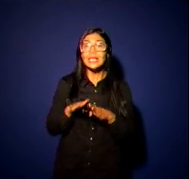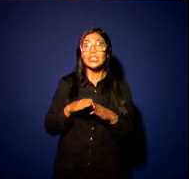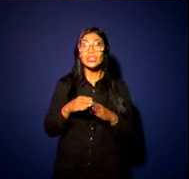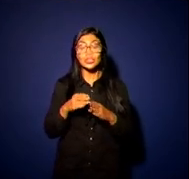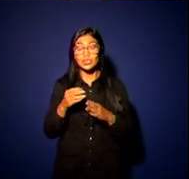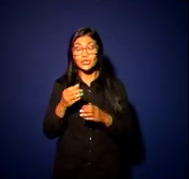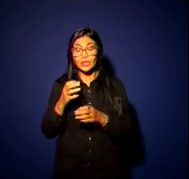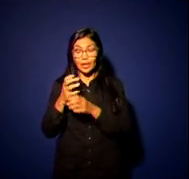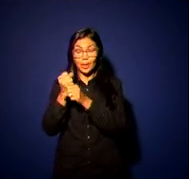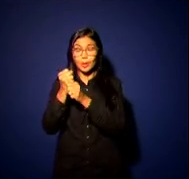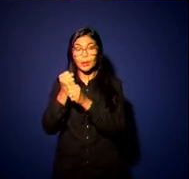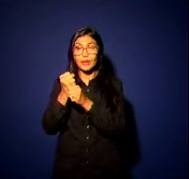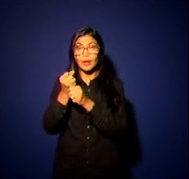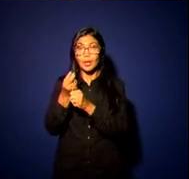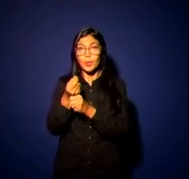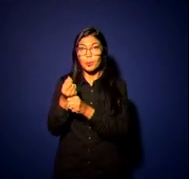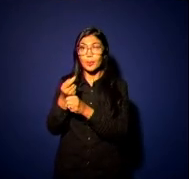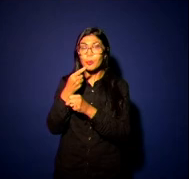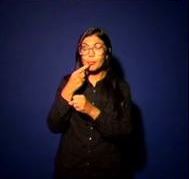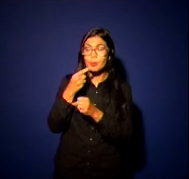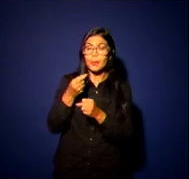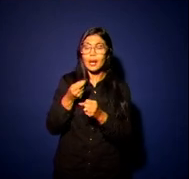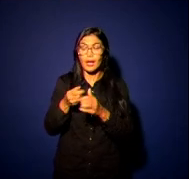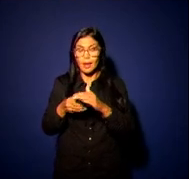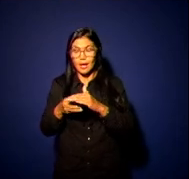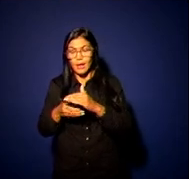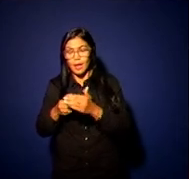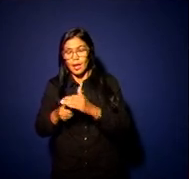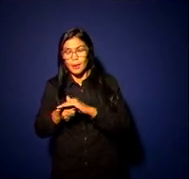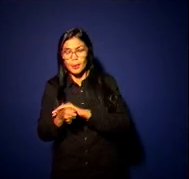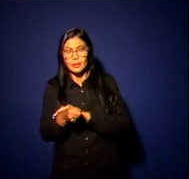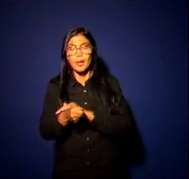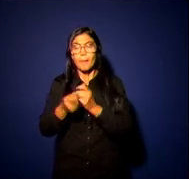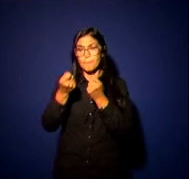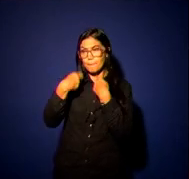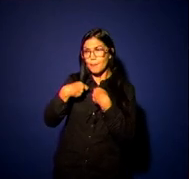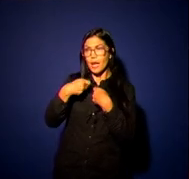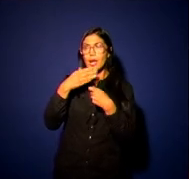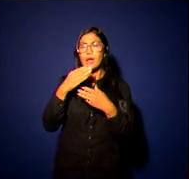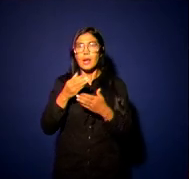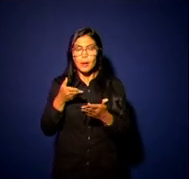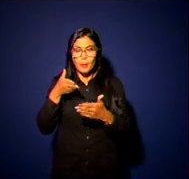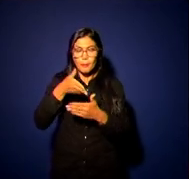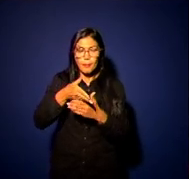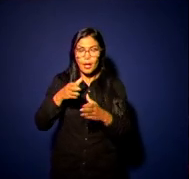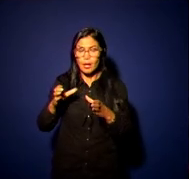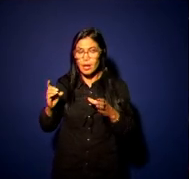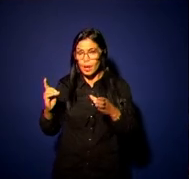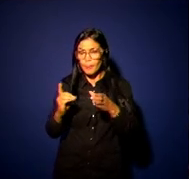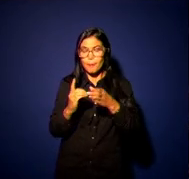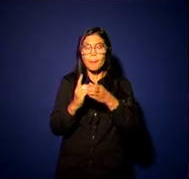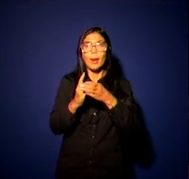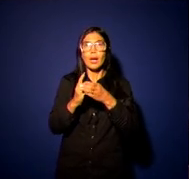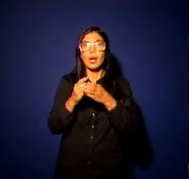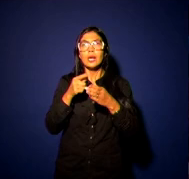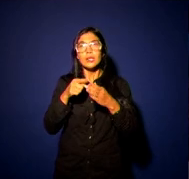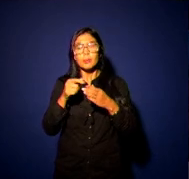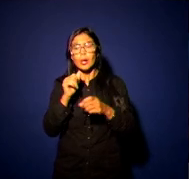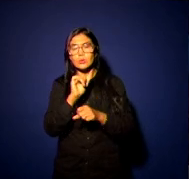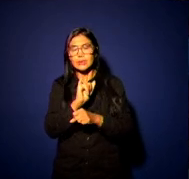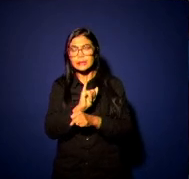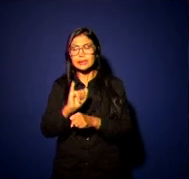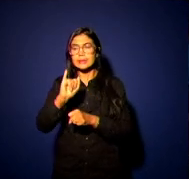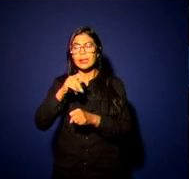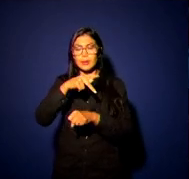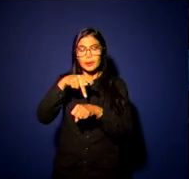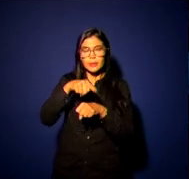extraordinário que é o orçamento para investimentos para capacitação para integração em pautas internacionais e esse número ali